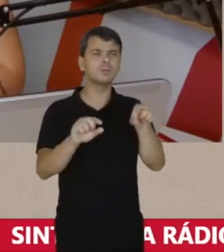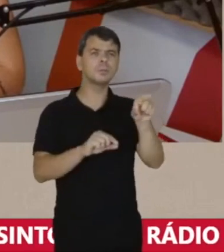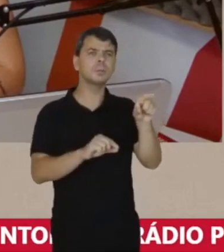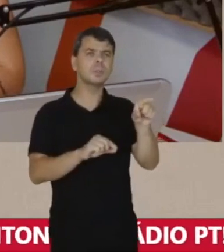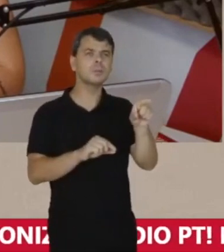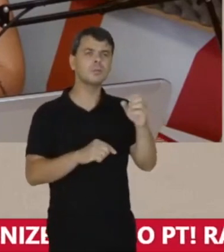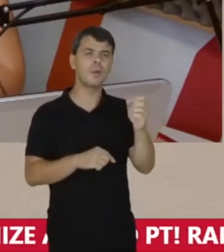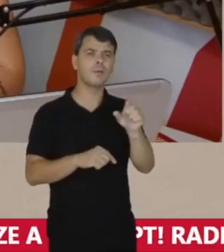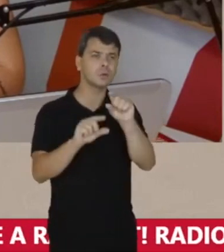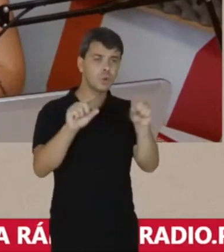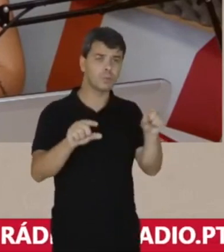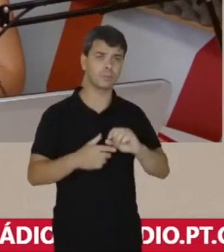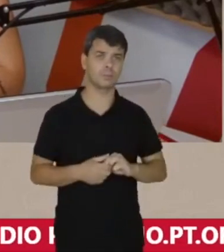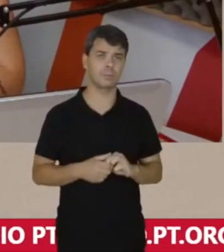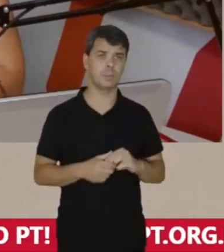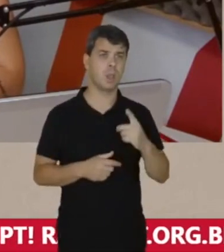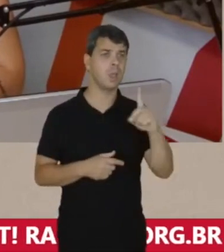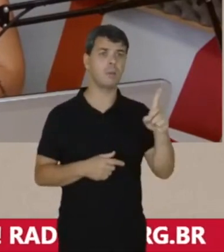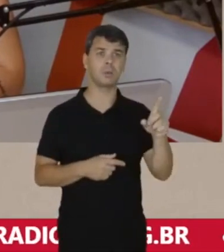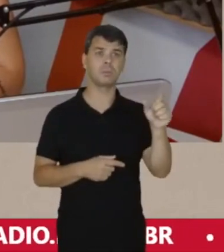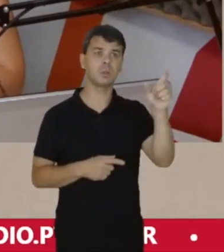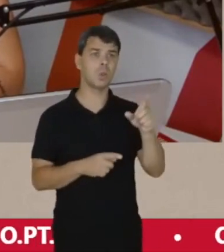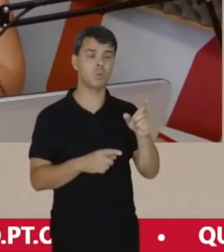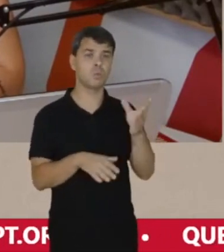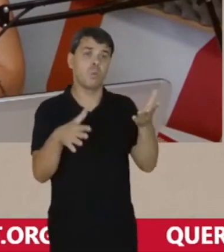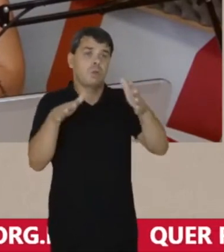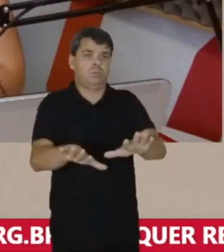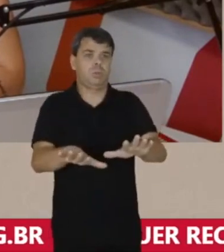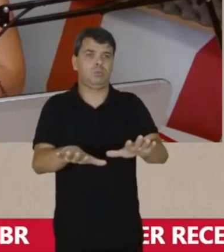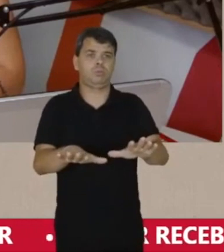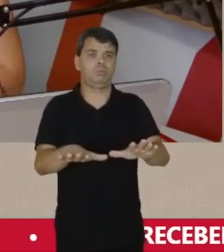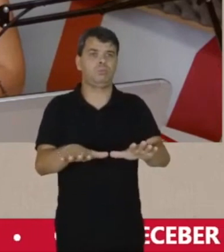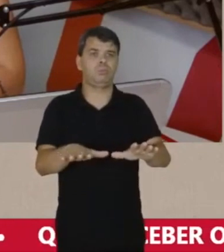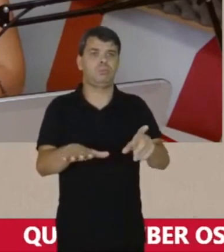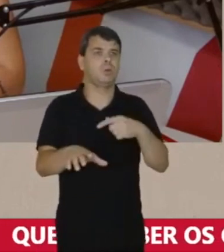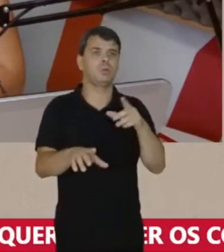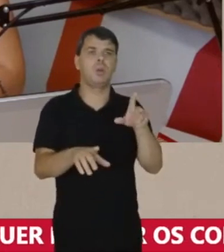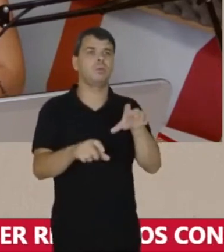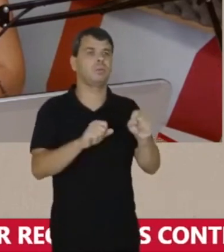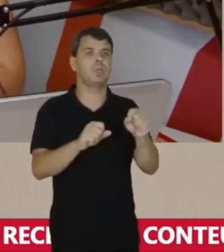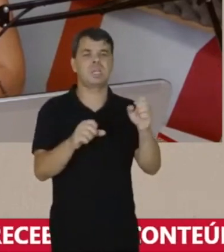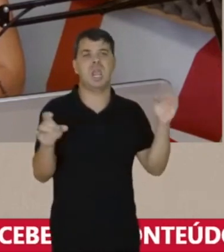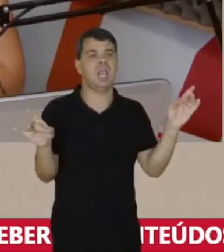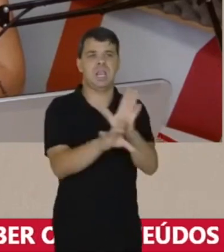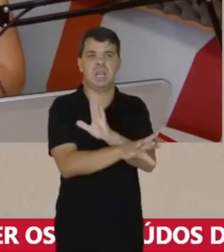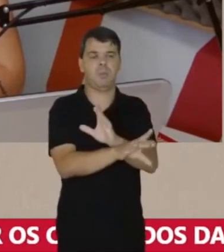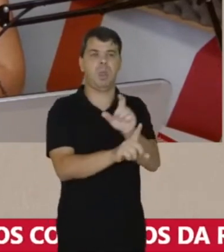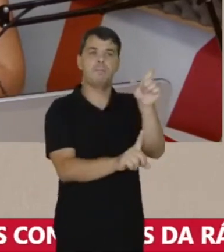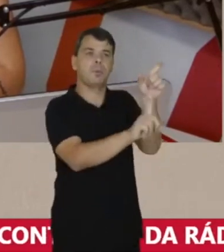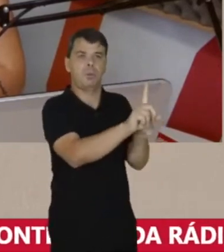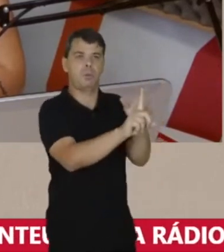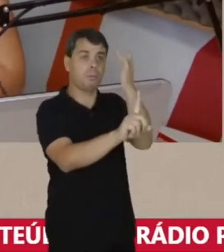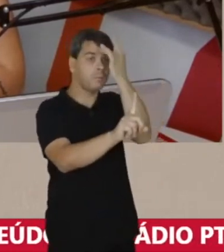quero repetir, faço questão. Não dá para ser uma inclusão de uma forma que destrua quem você é,